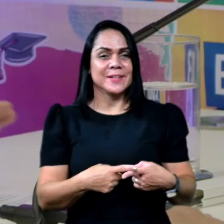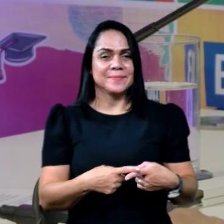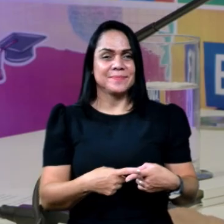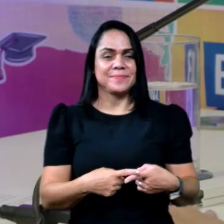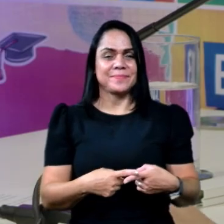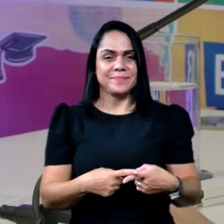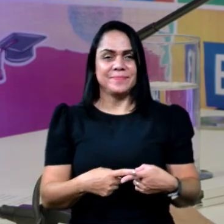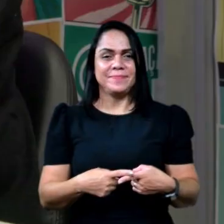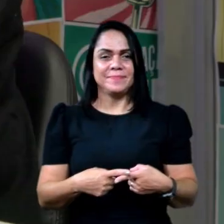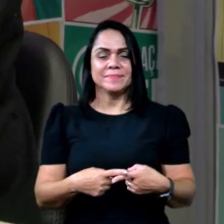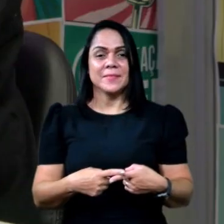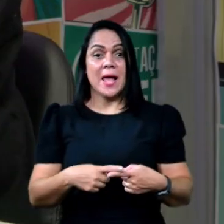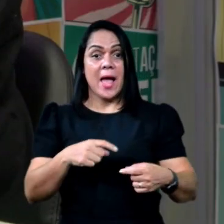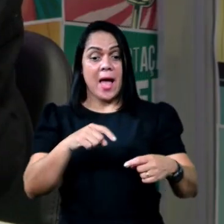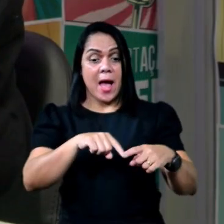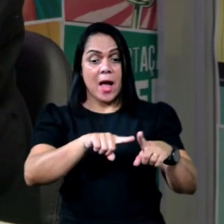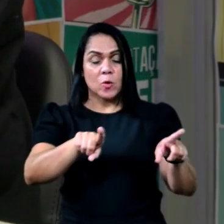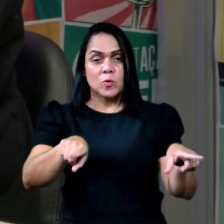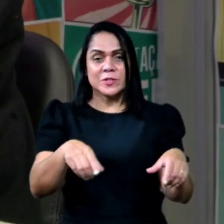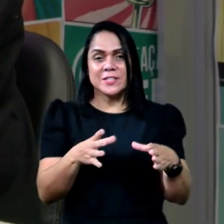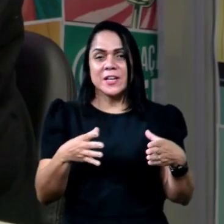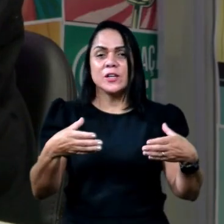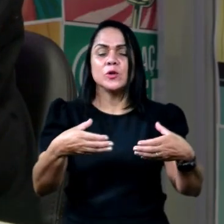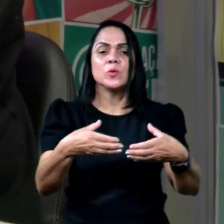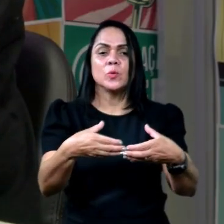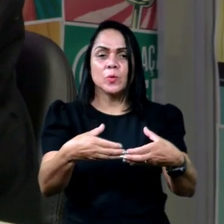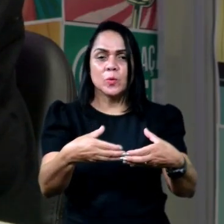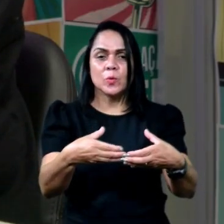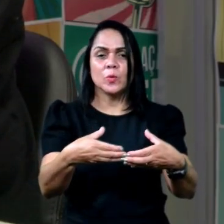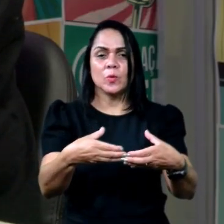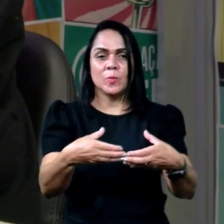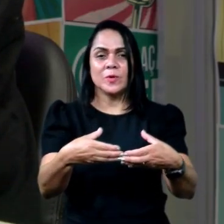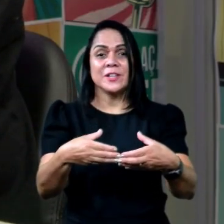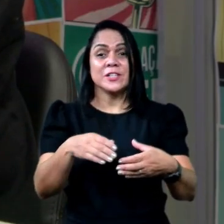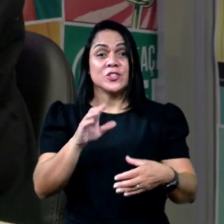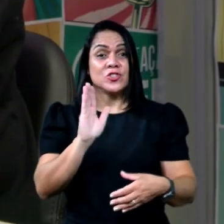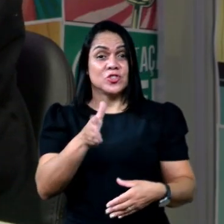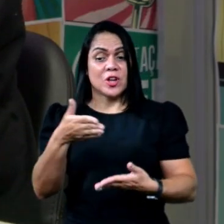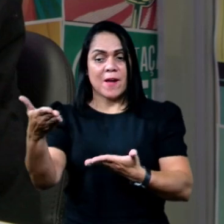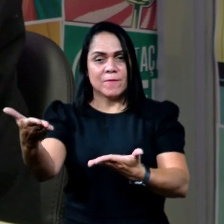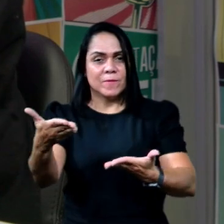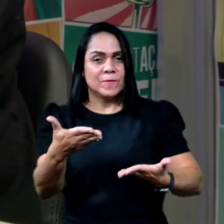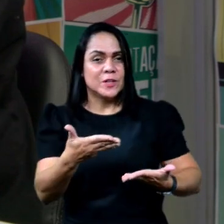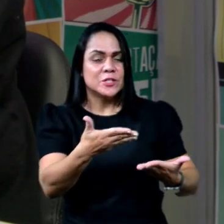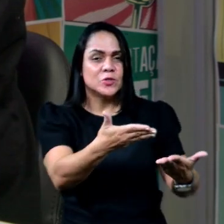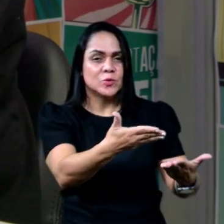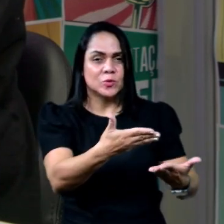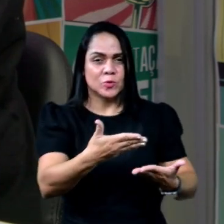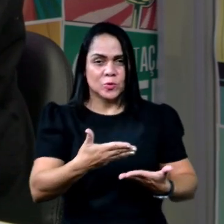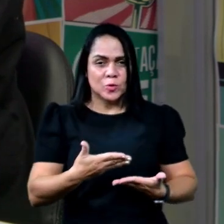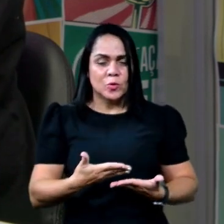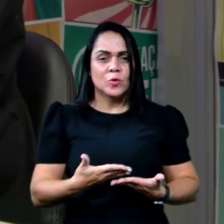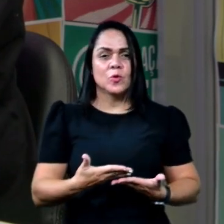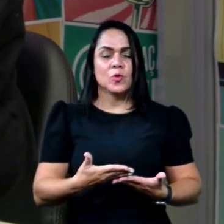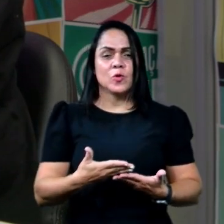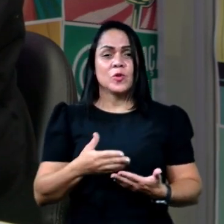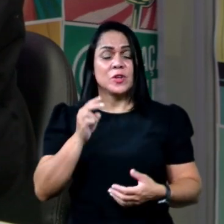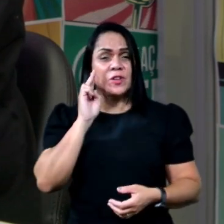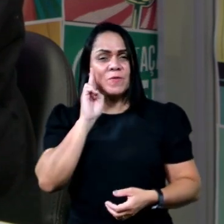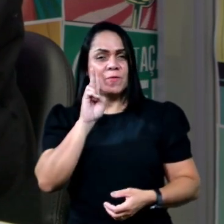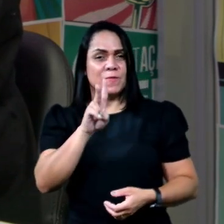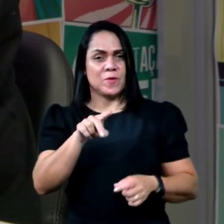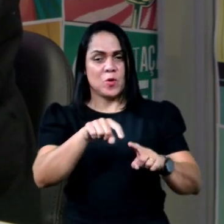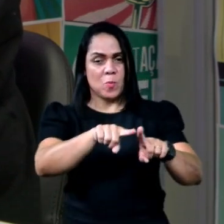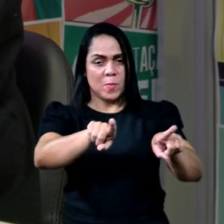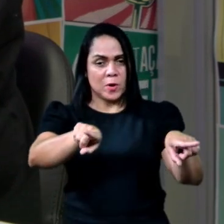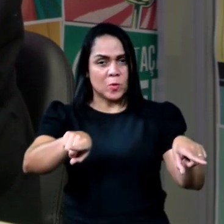seu princípio. A cozinha coletiva, para quem já visitou nessas cozinhas ou já esteve numa cozinha profissional, sabe que